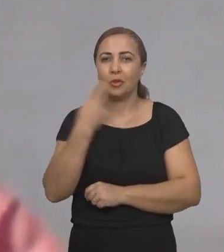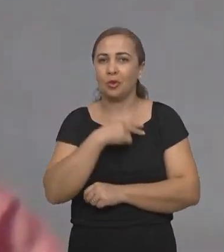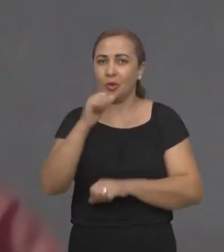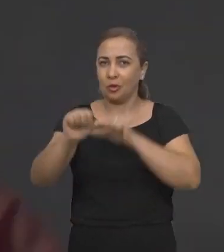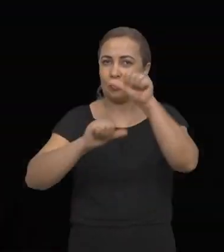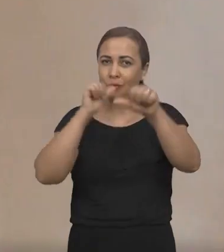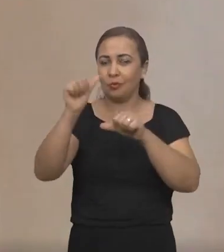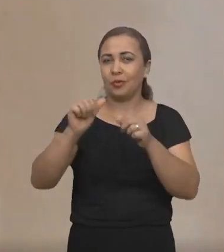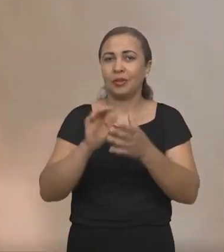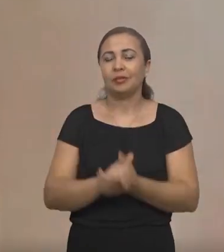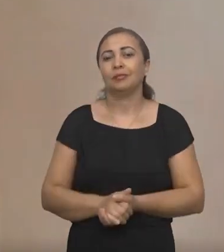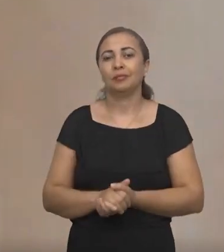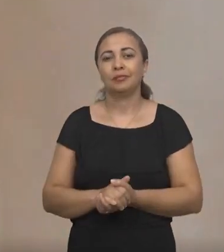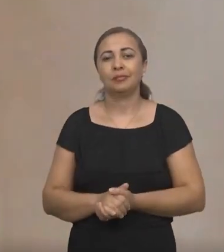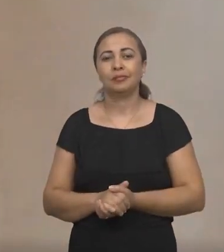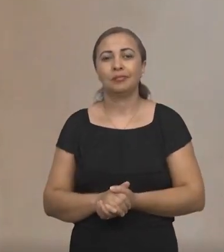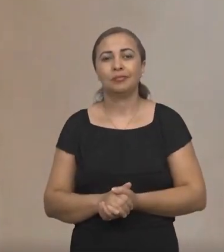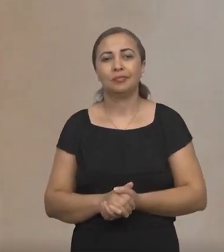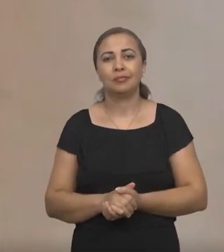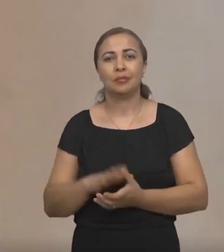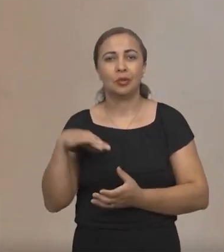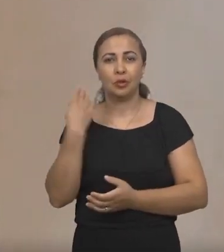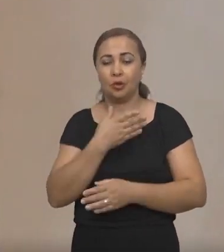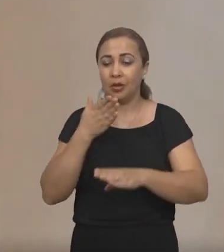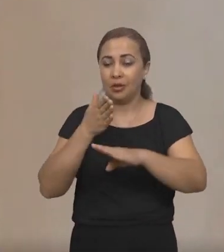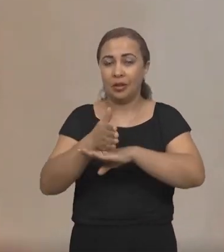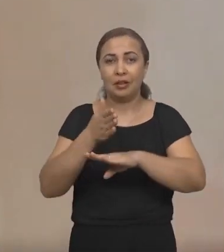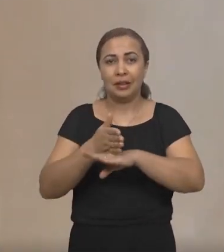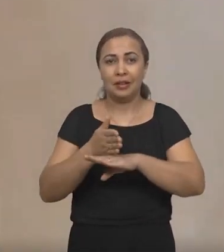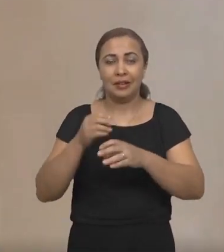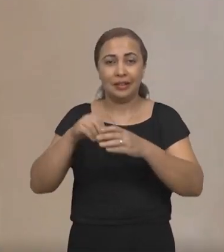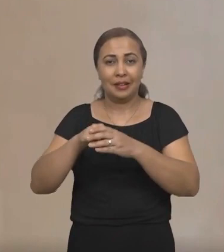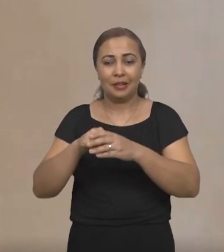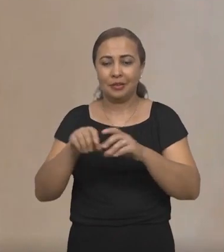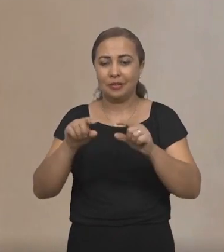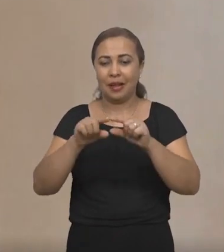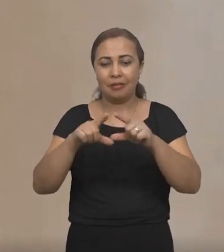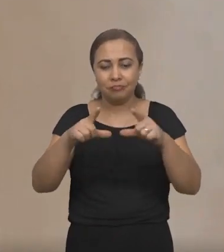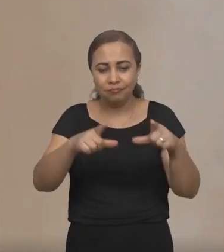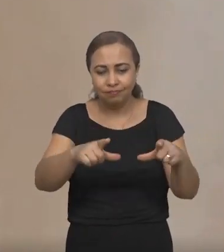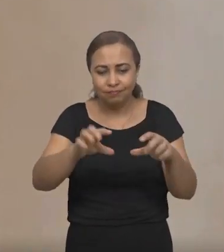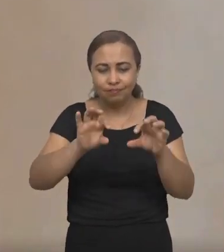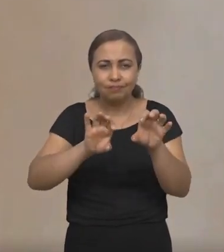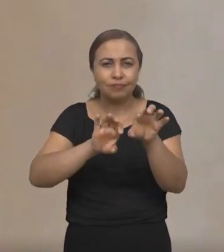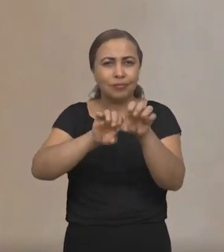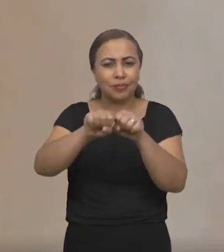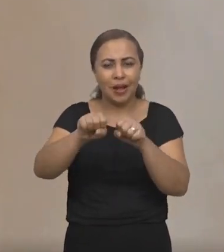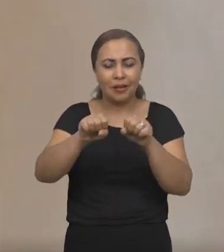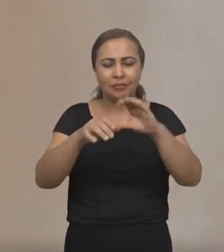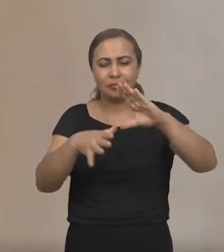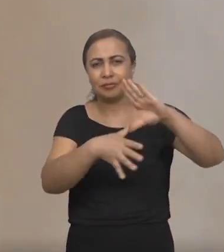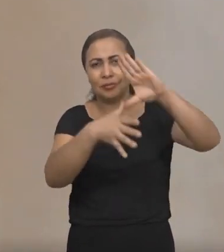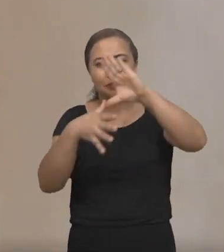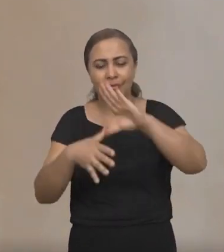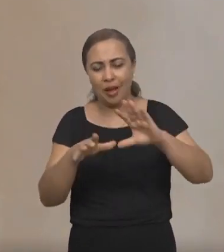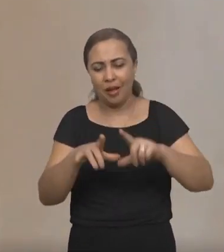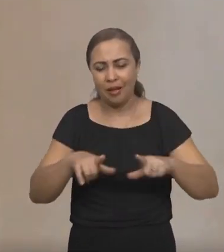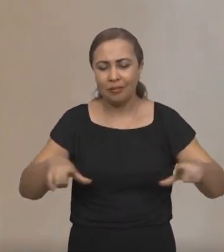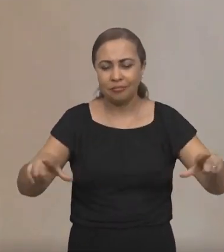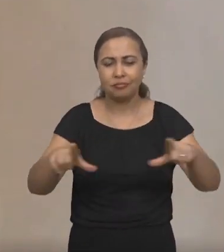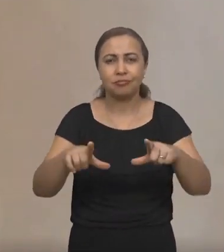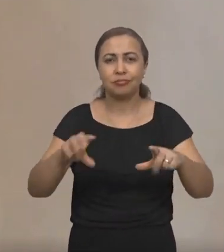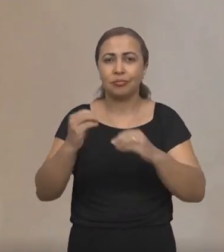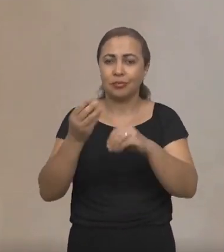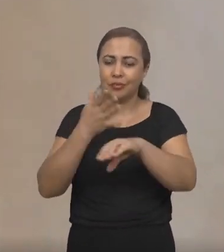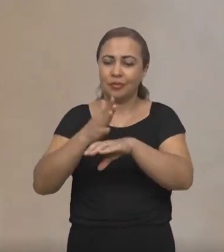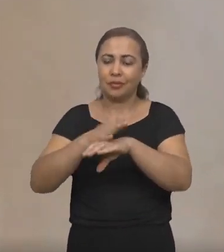gente está desenvolvendo. A gente ir entrar dentro da planta deles, ver como funciona tudo, ter